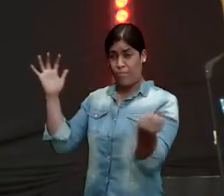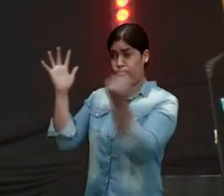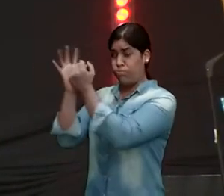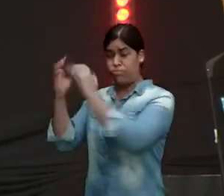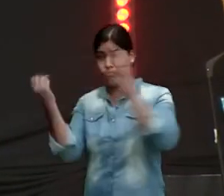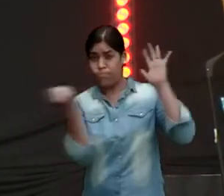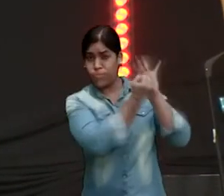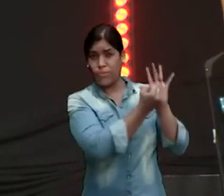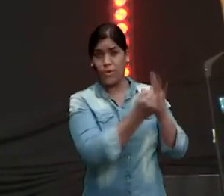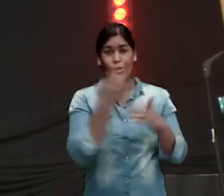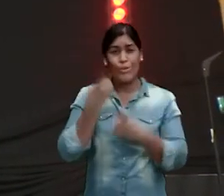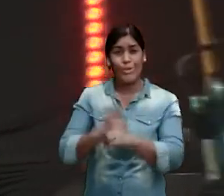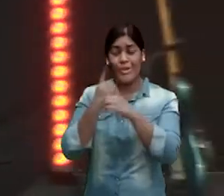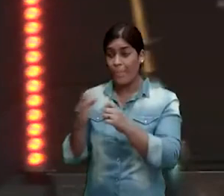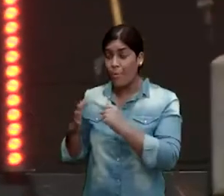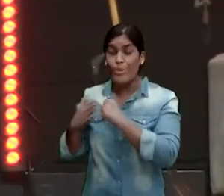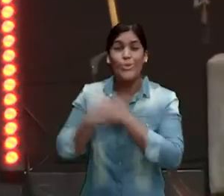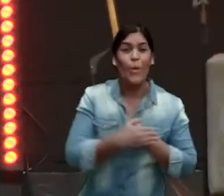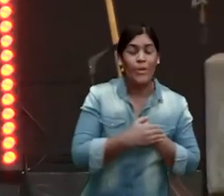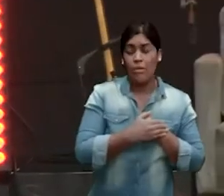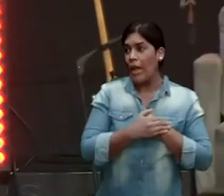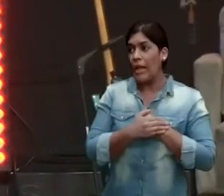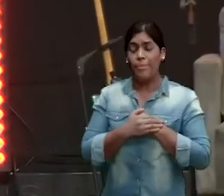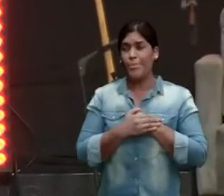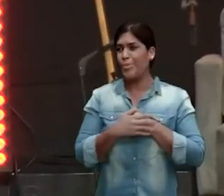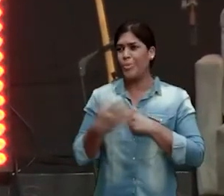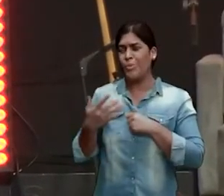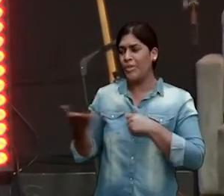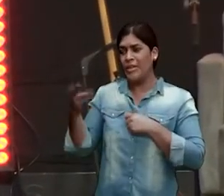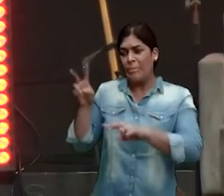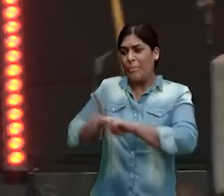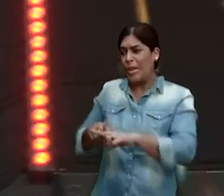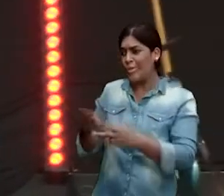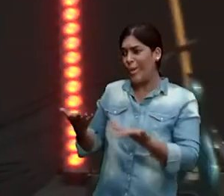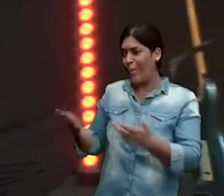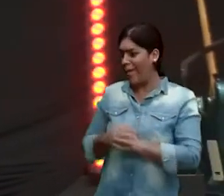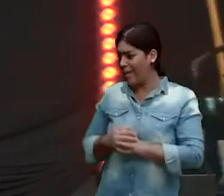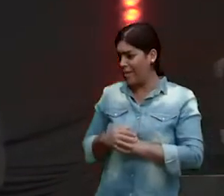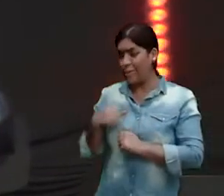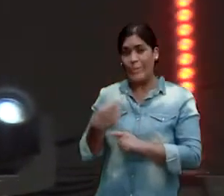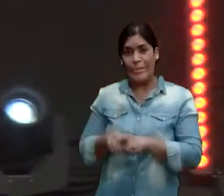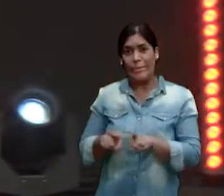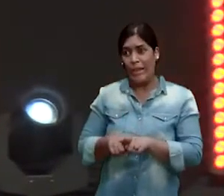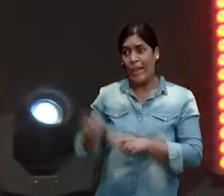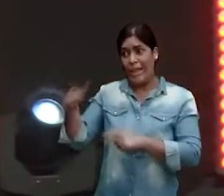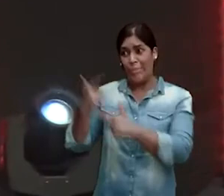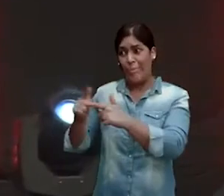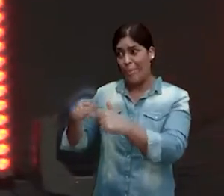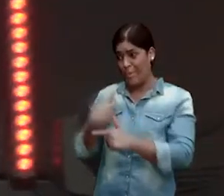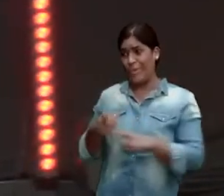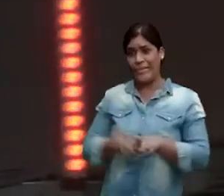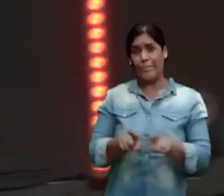morrendo de mento sobrou para ele pode sobrar para gente ele tá com problema a gente pode ter